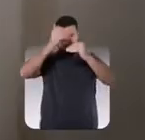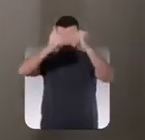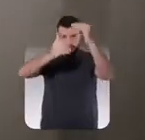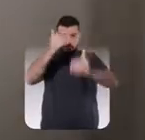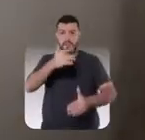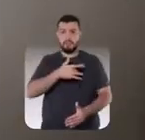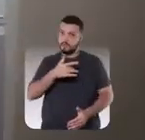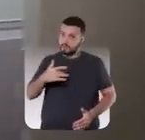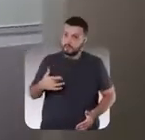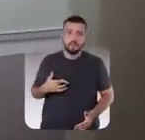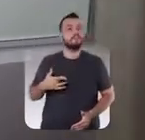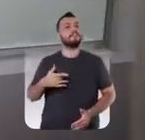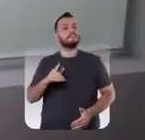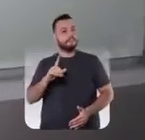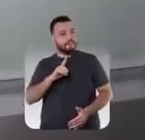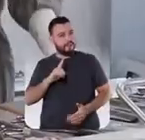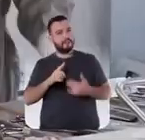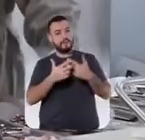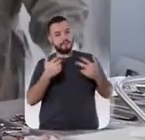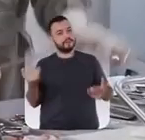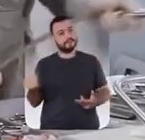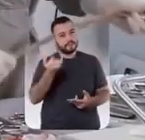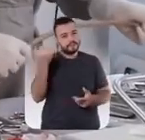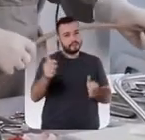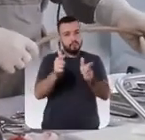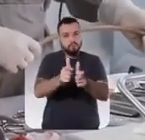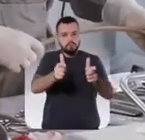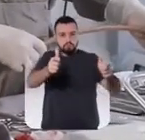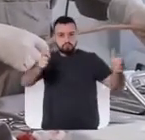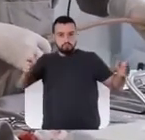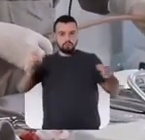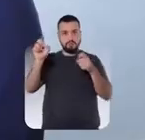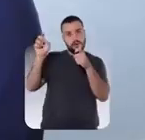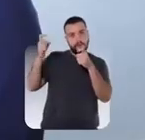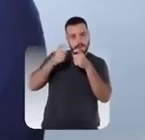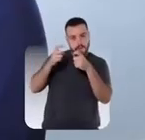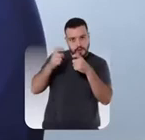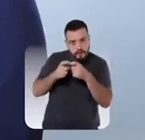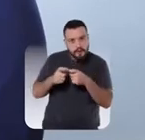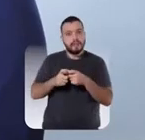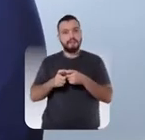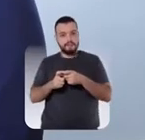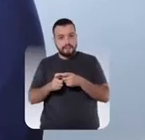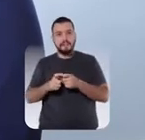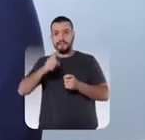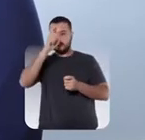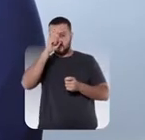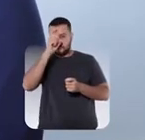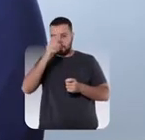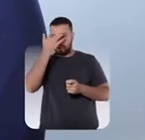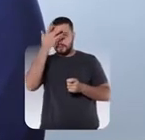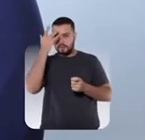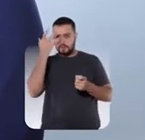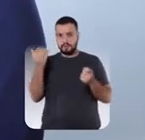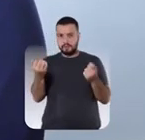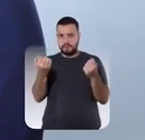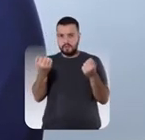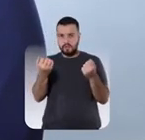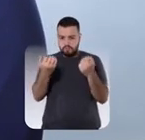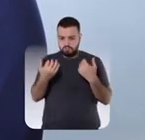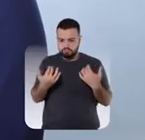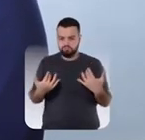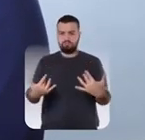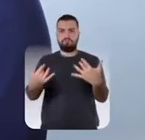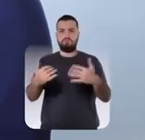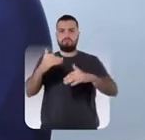saúde, e tivemos grandes conquistas, como aumentar o número de médicos nos atendimentos hospitalares, Hospital Balsas